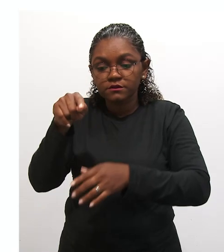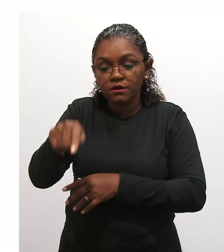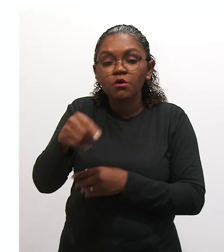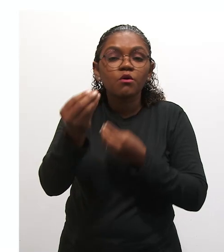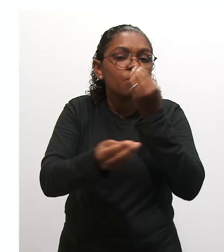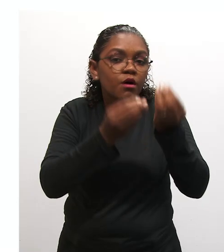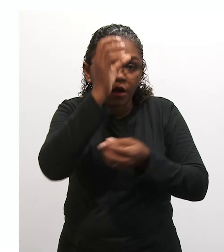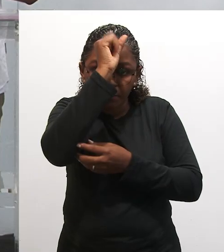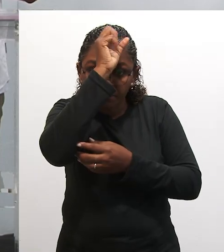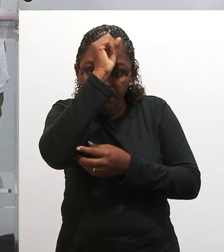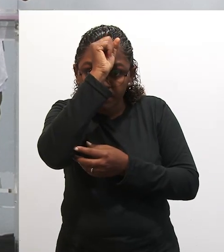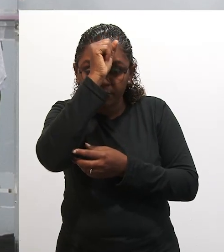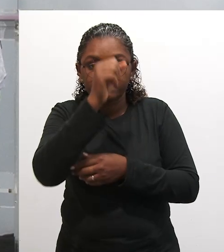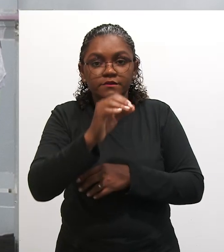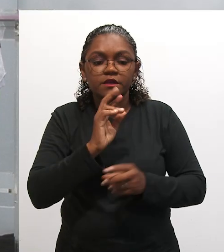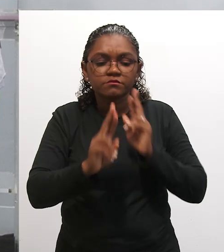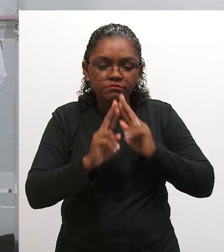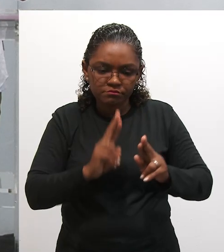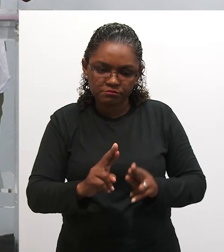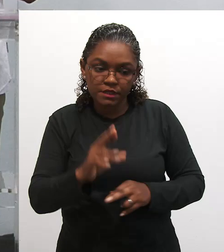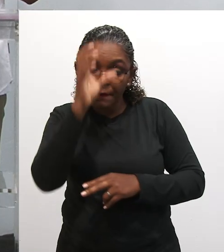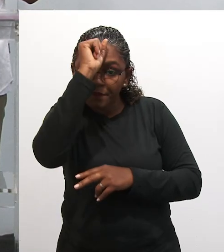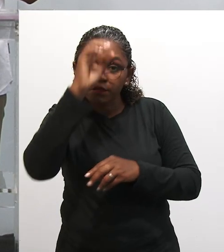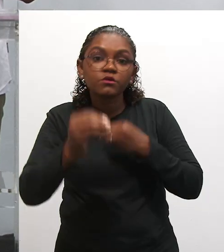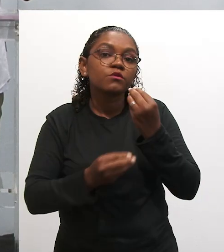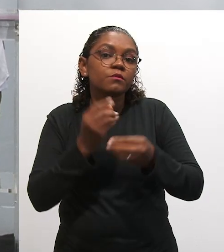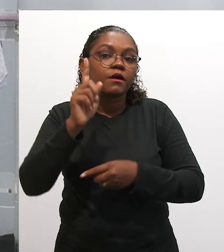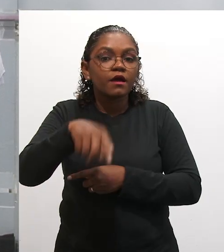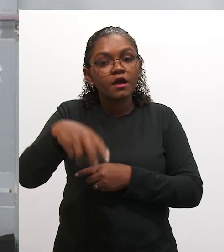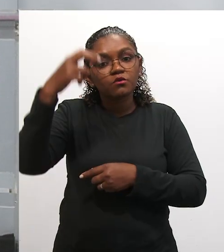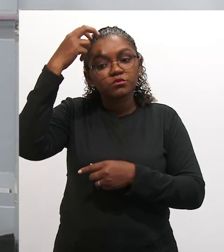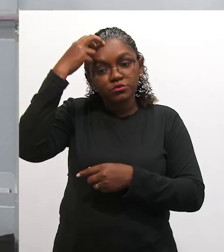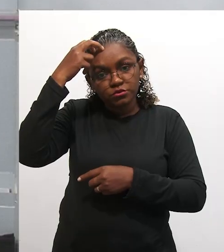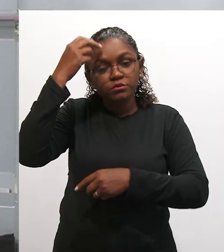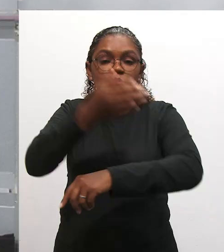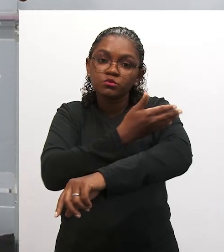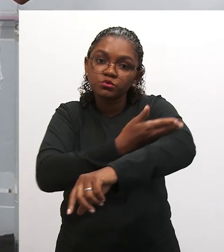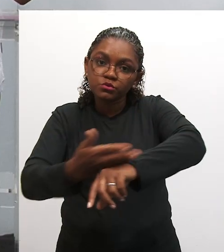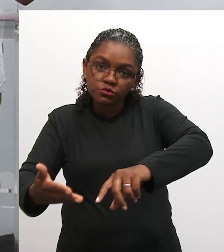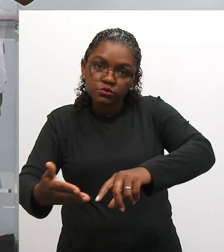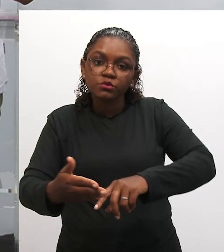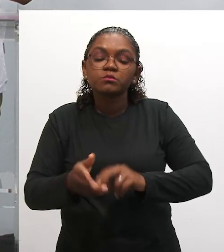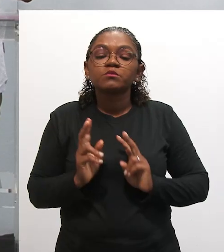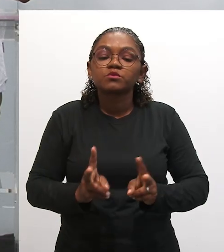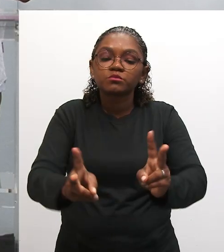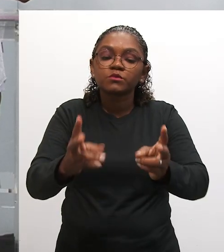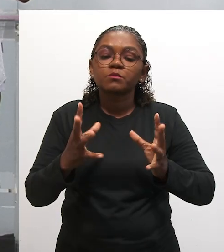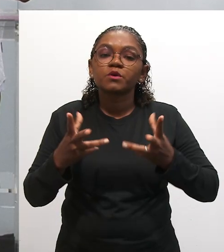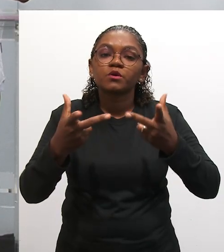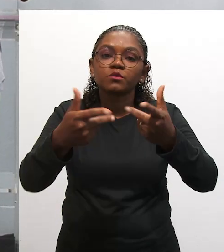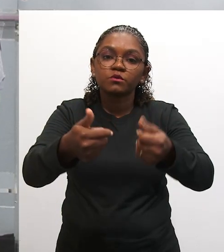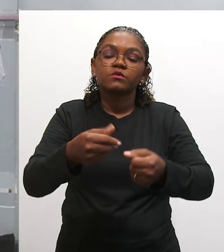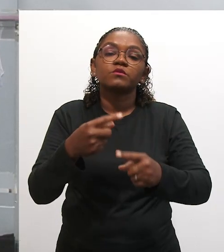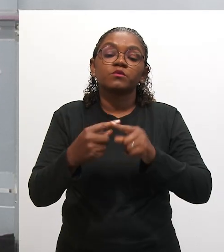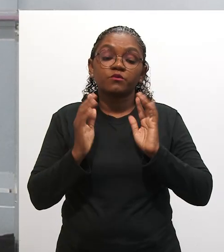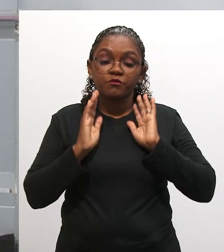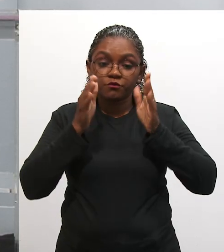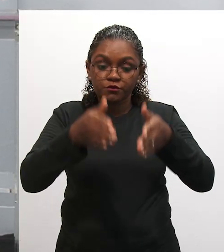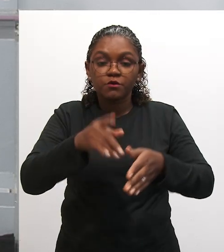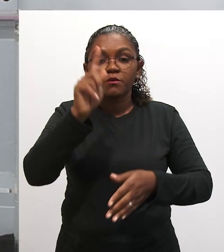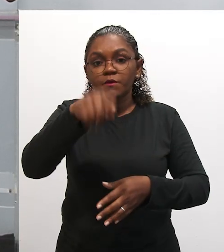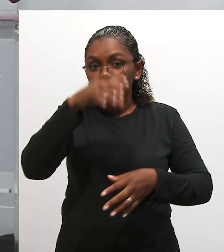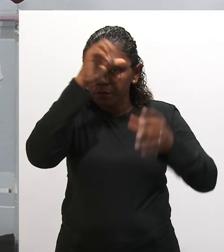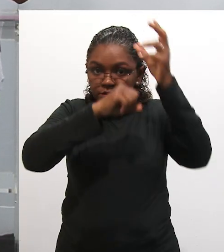como aprender com seus resultados. Isto cria uma cultura de melhoria contínua no qual os focos está